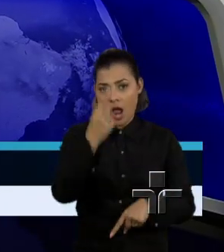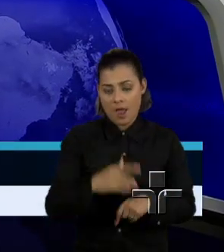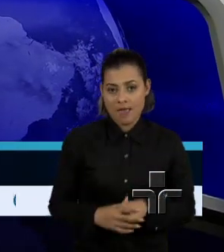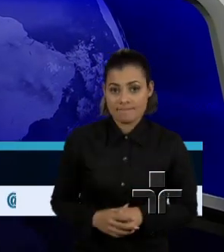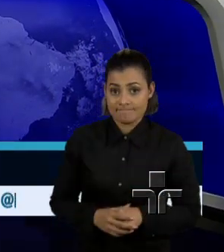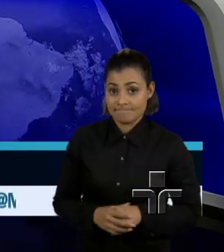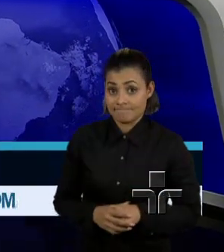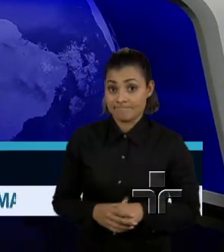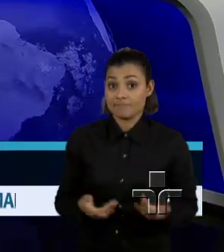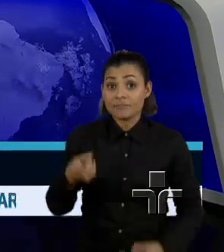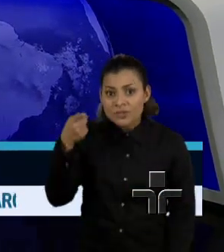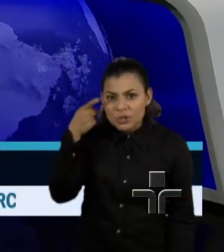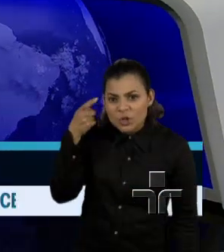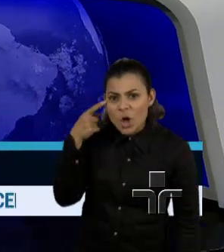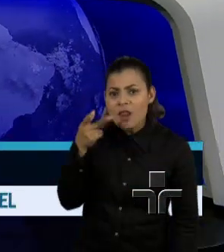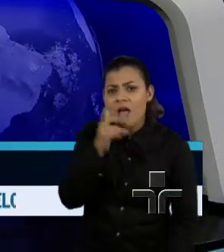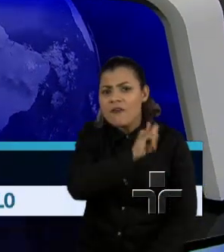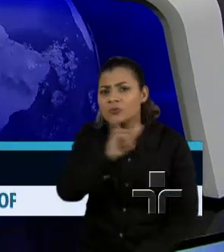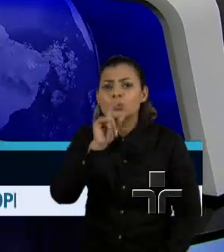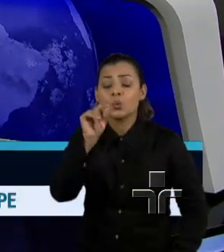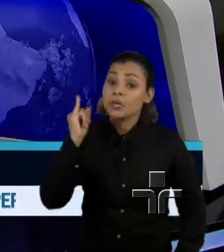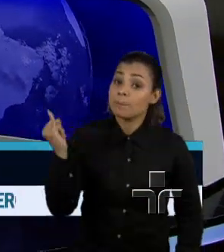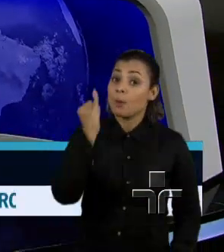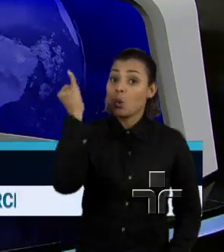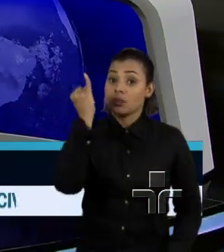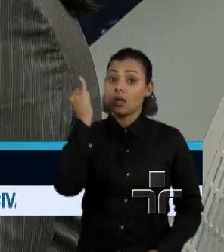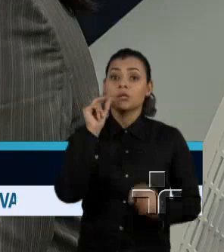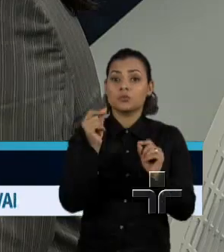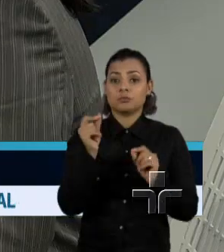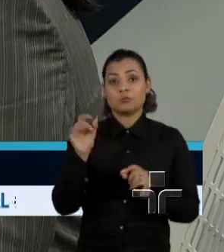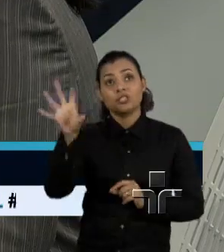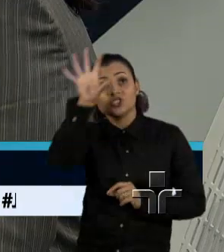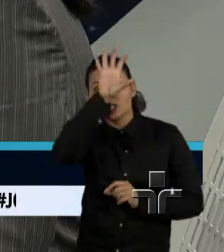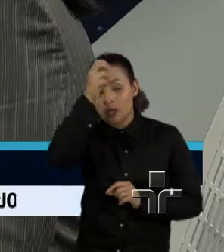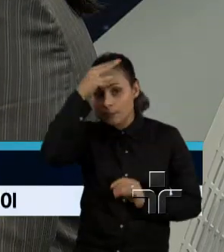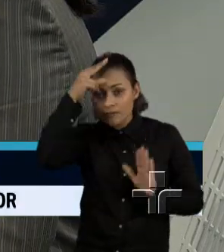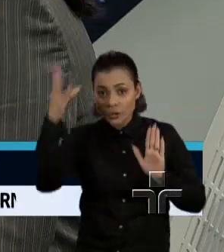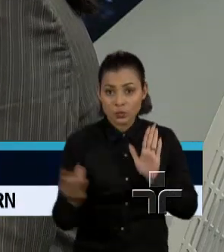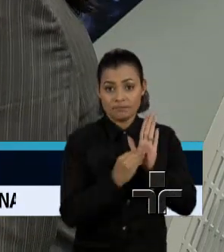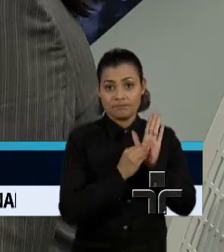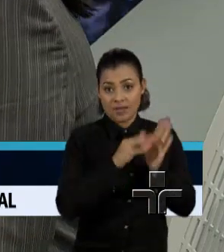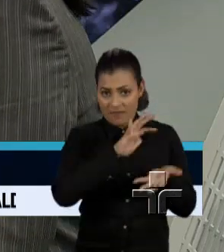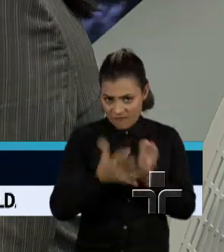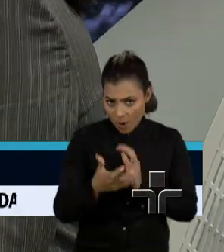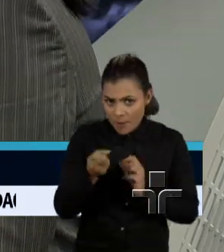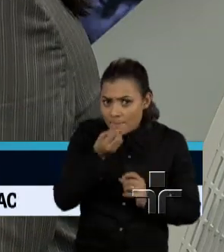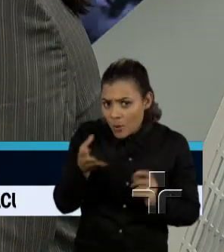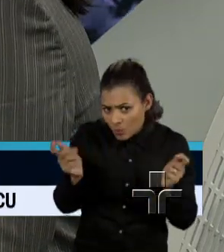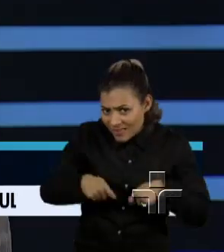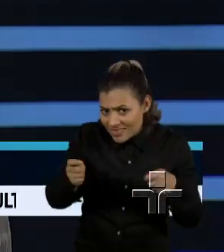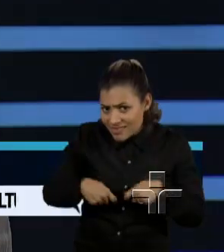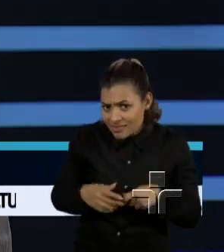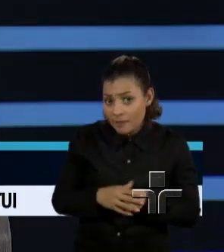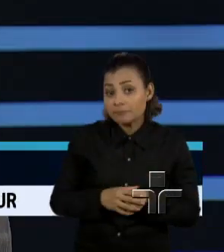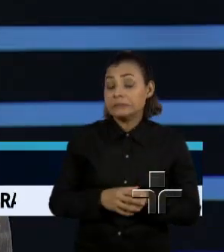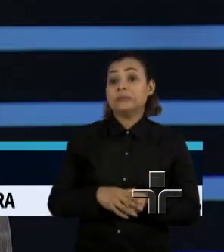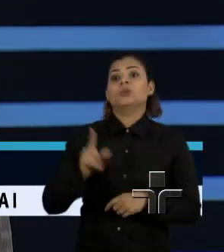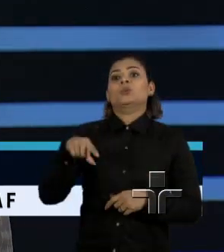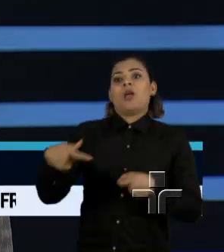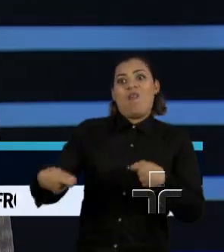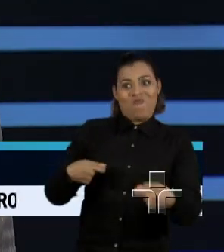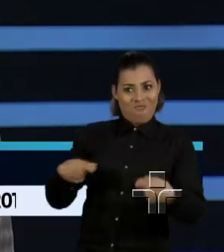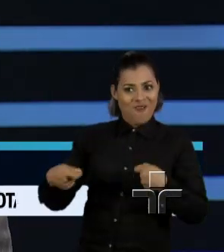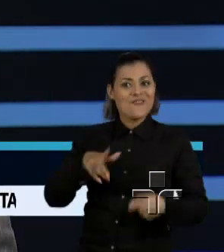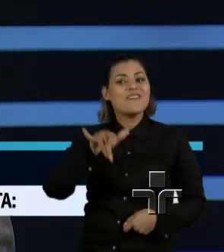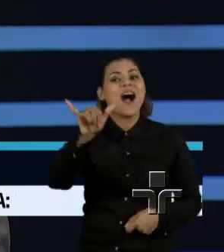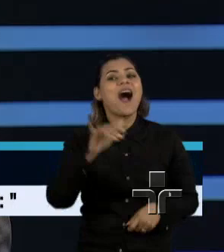Bom, o João Dória falou da importância da inclusão de estados e municípios na reforma. Você acha que isso é viável, Mara? Essa vai ser a grande briga lá.